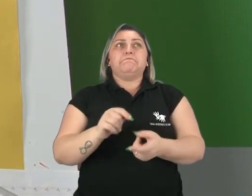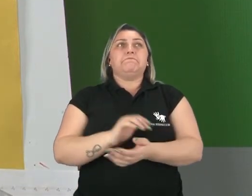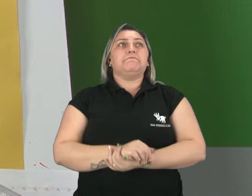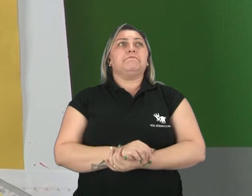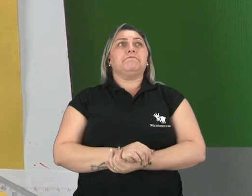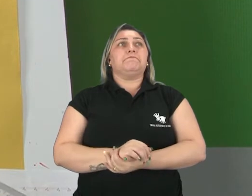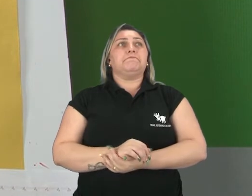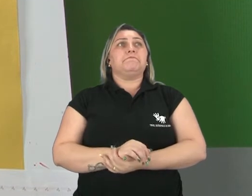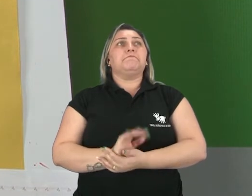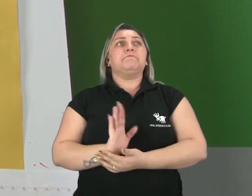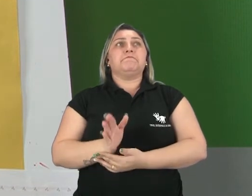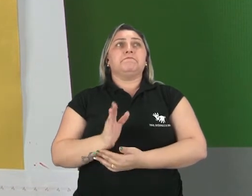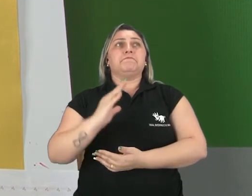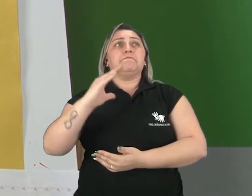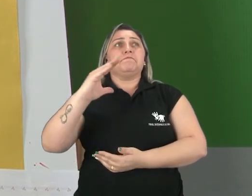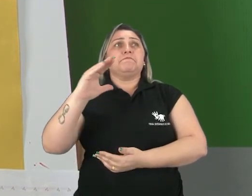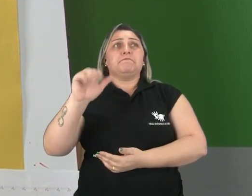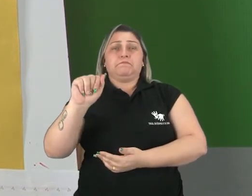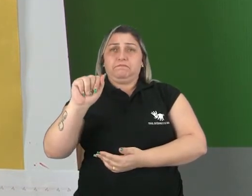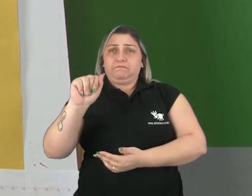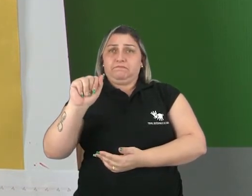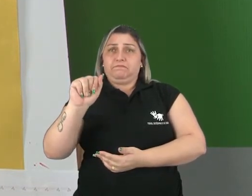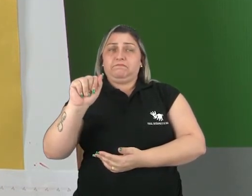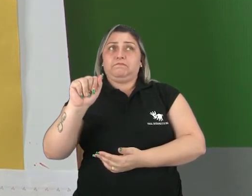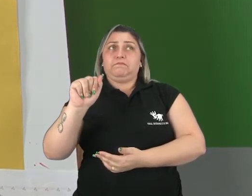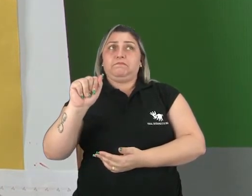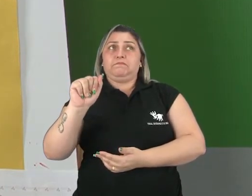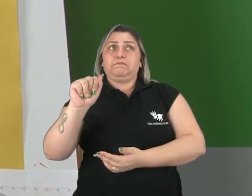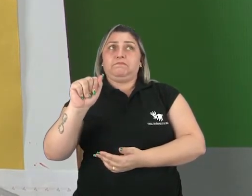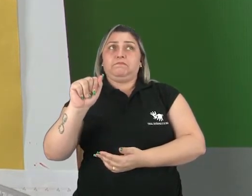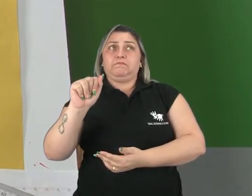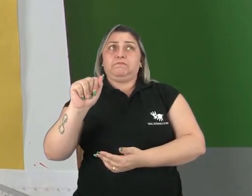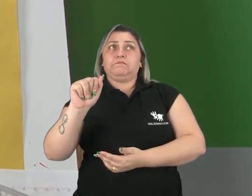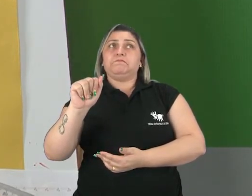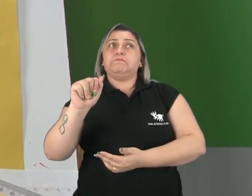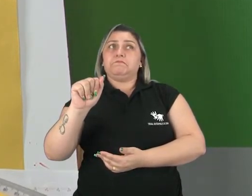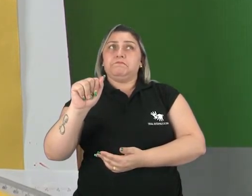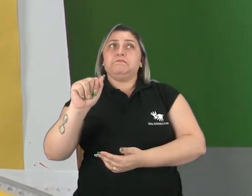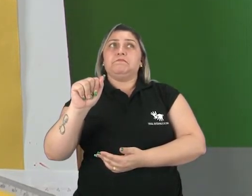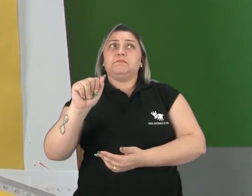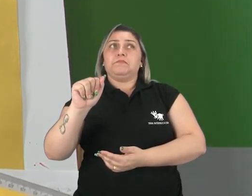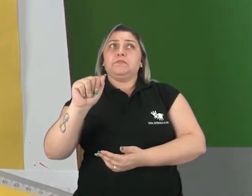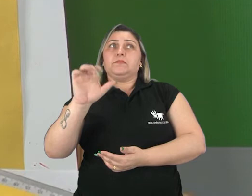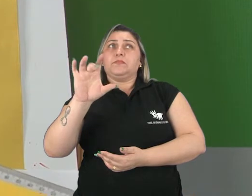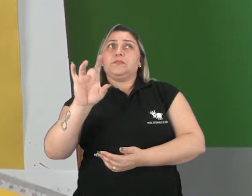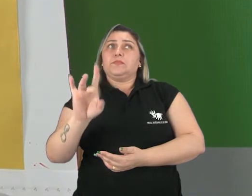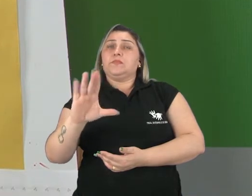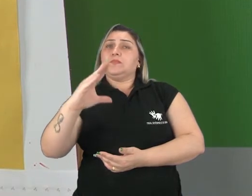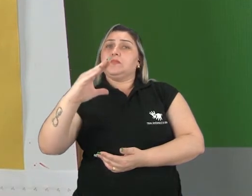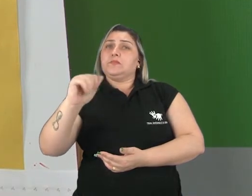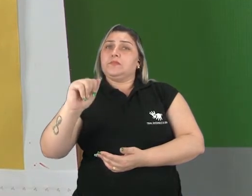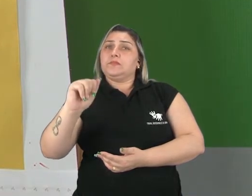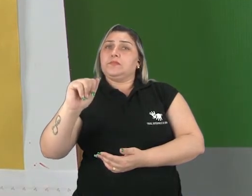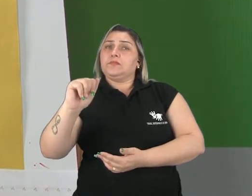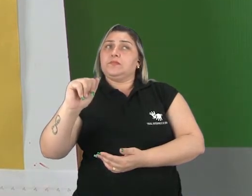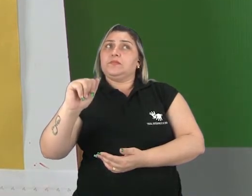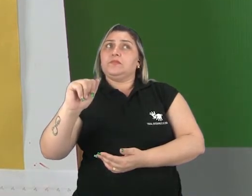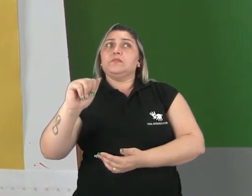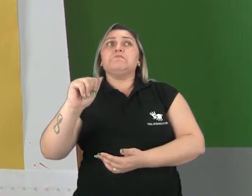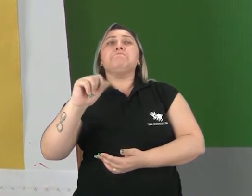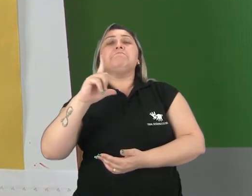tem uma já encontramos temos aqui o cara som cá